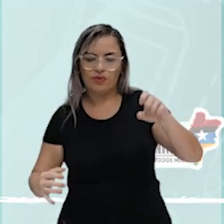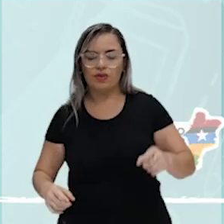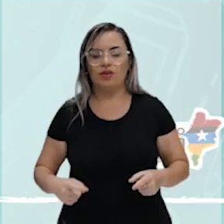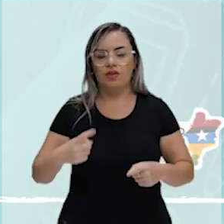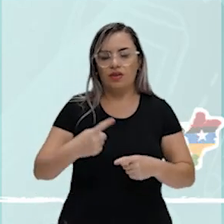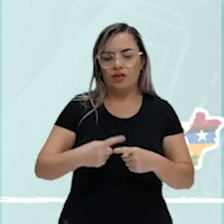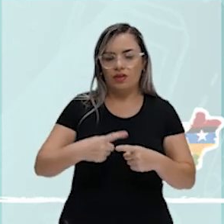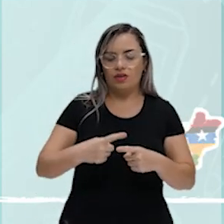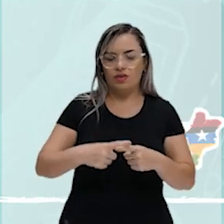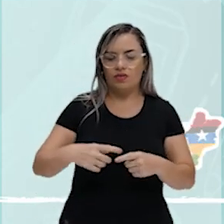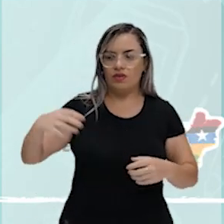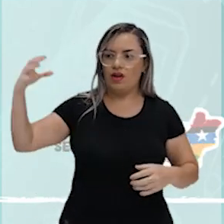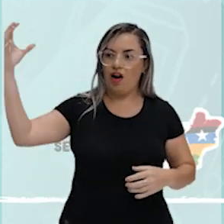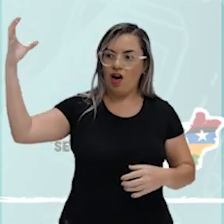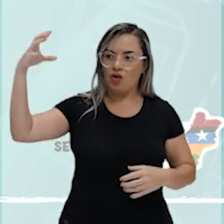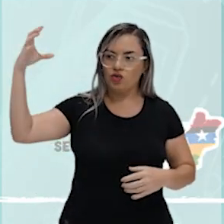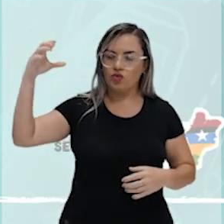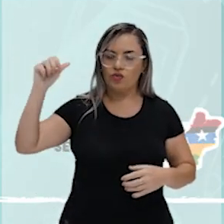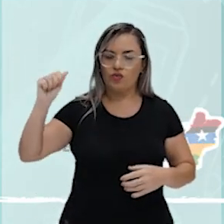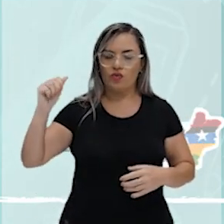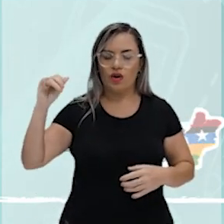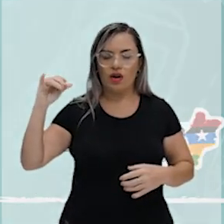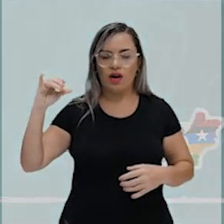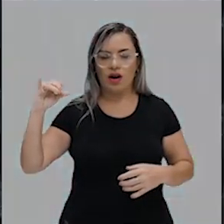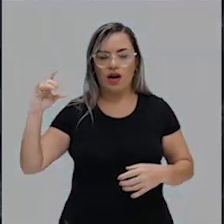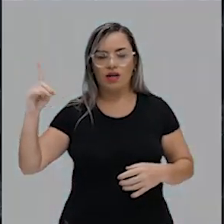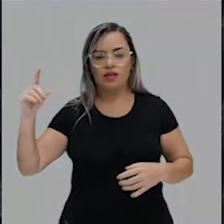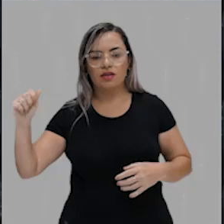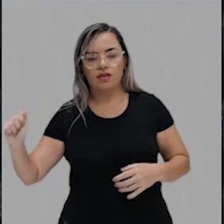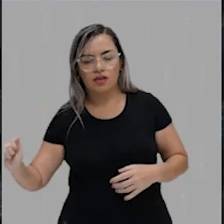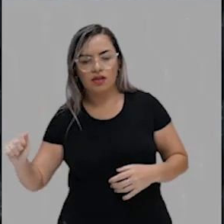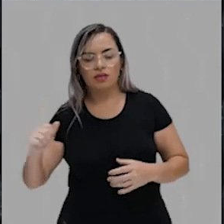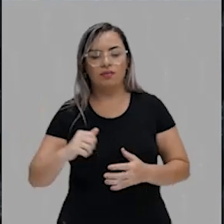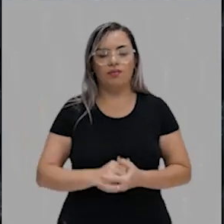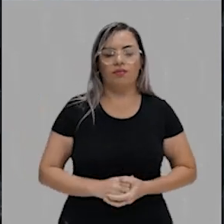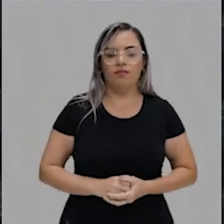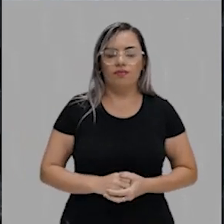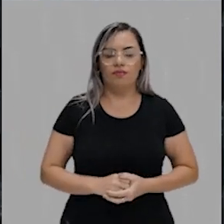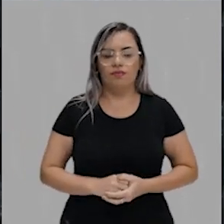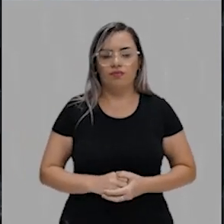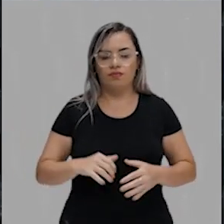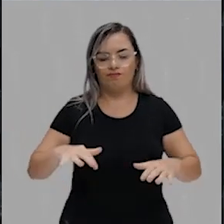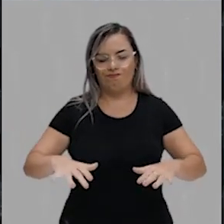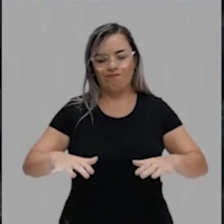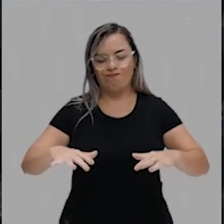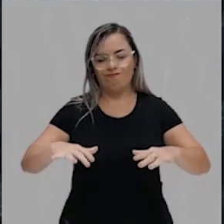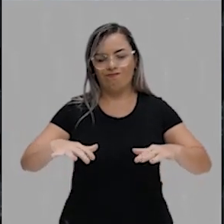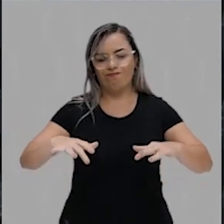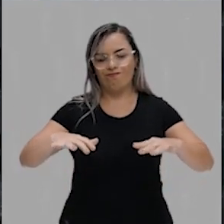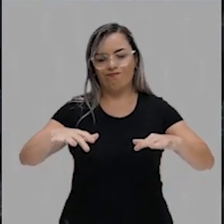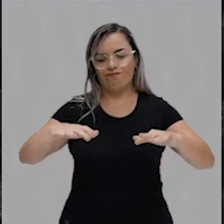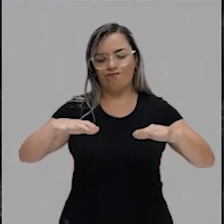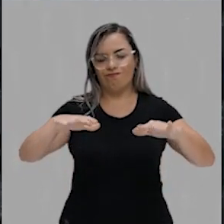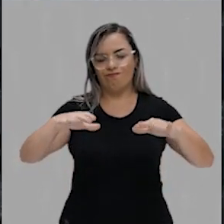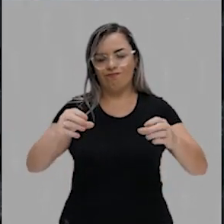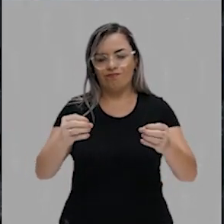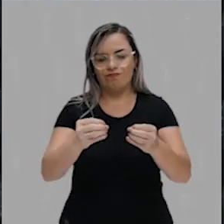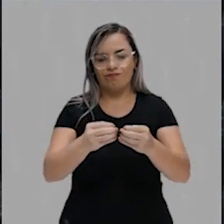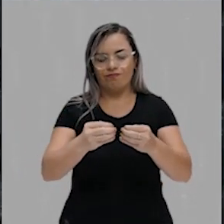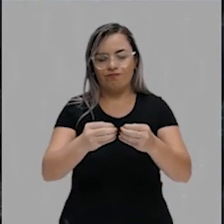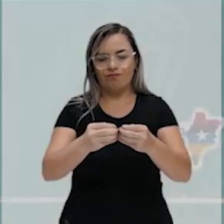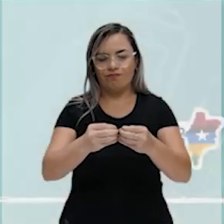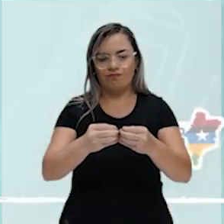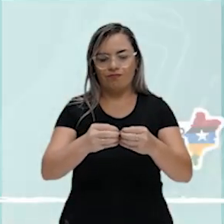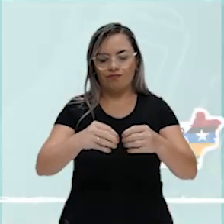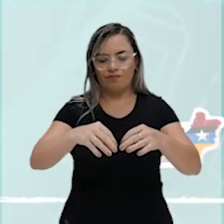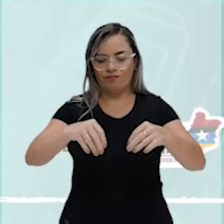causa das chuvas ácidas, beleza? Esses gases que ficam próximos